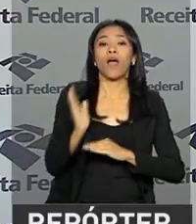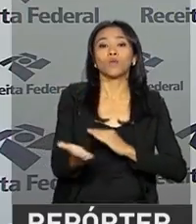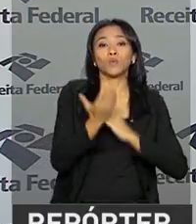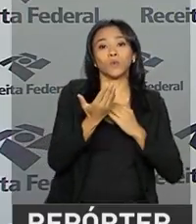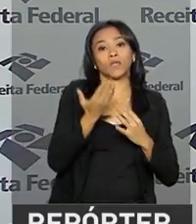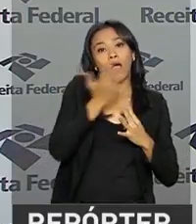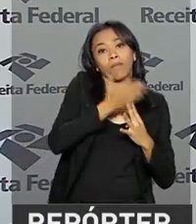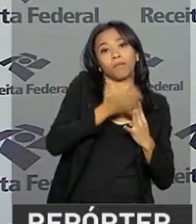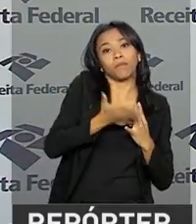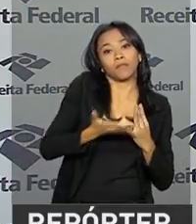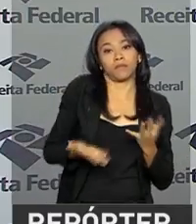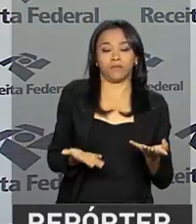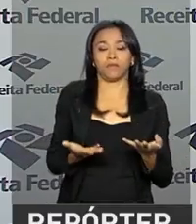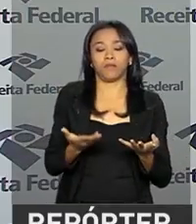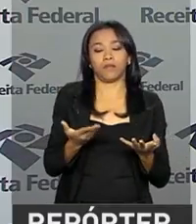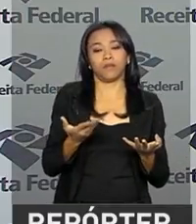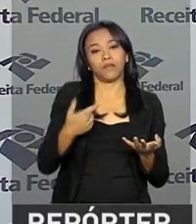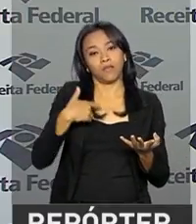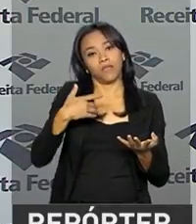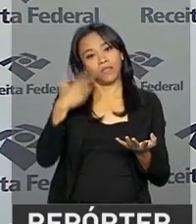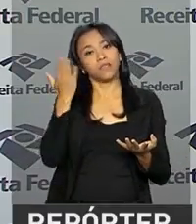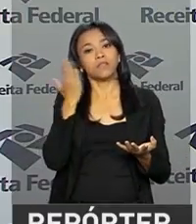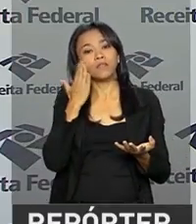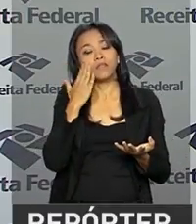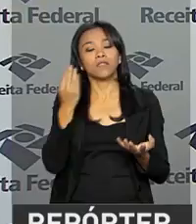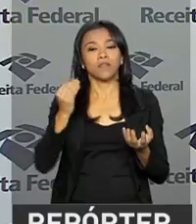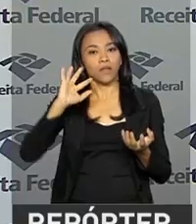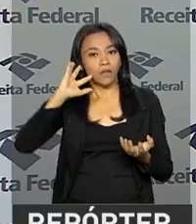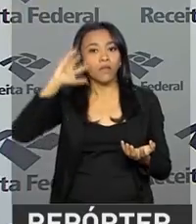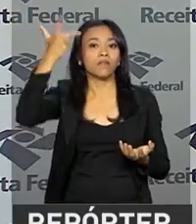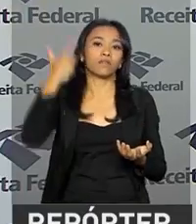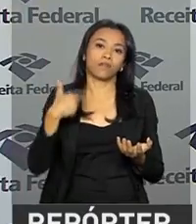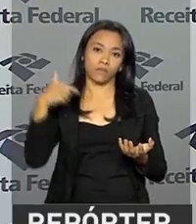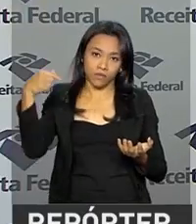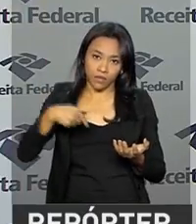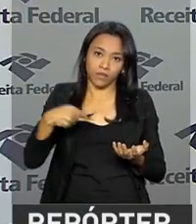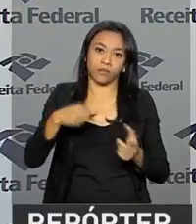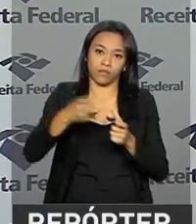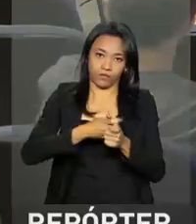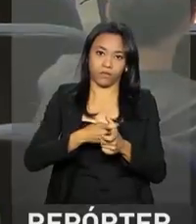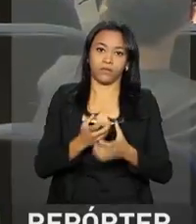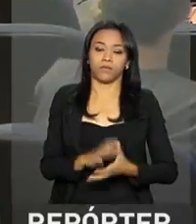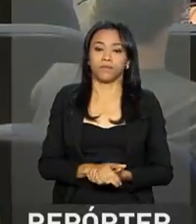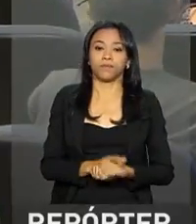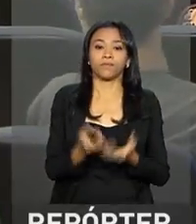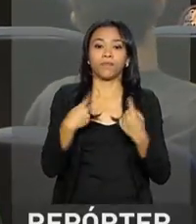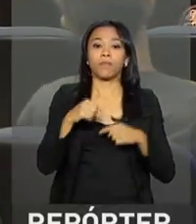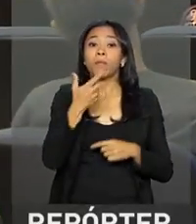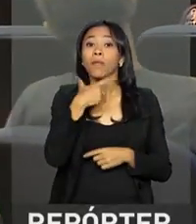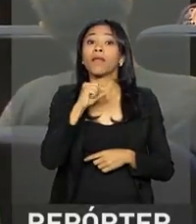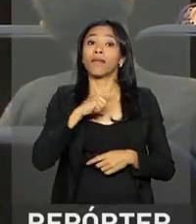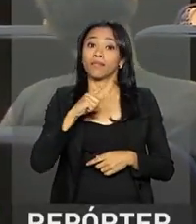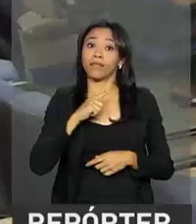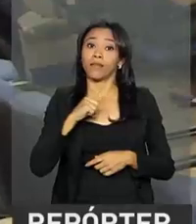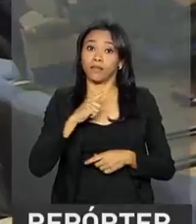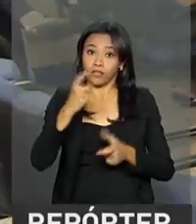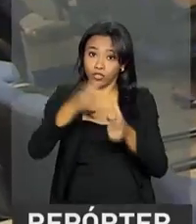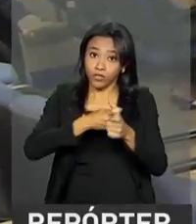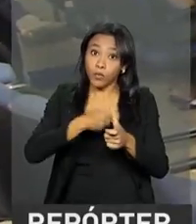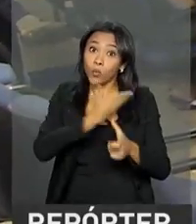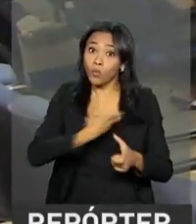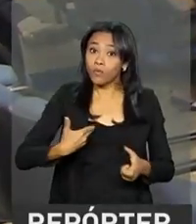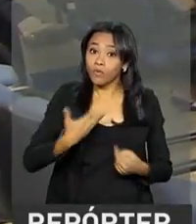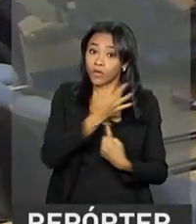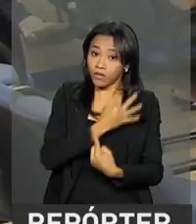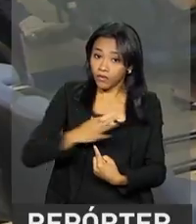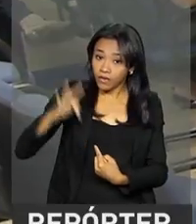garante o direito do contribuinte a sua regularidade e ao parcelamento dessas dívidas para quem tem dívida com a união o pet